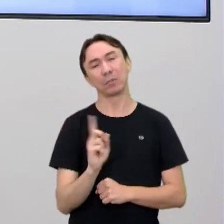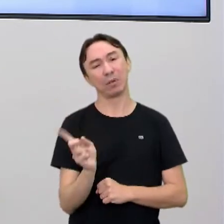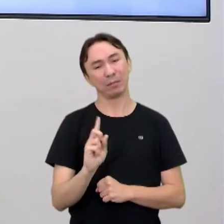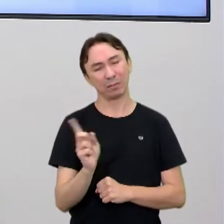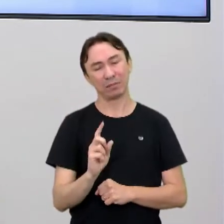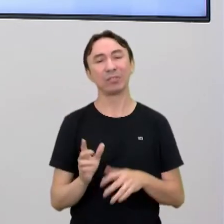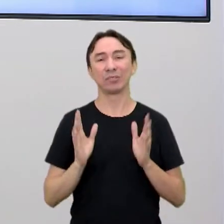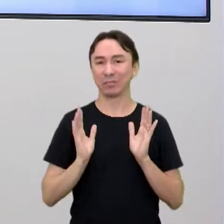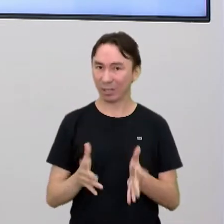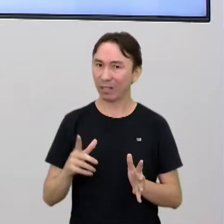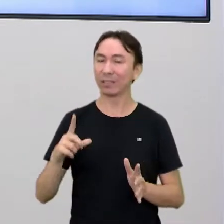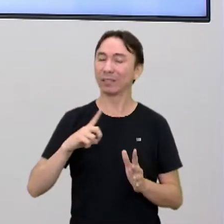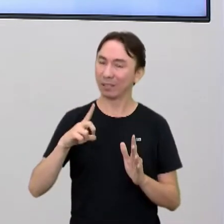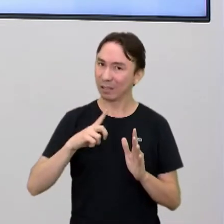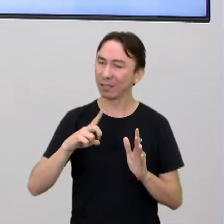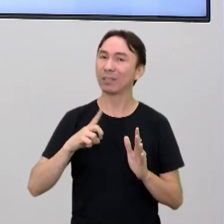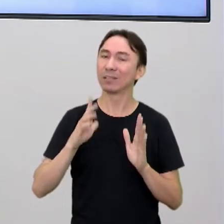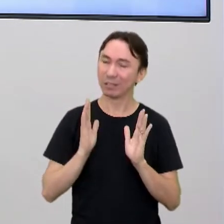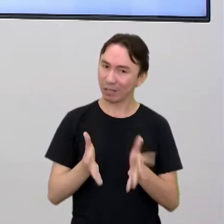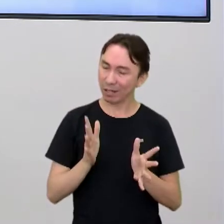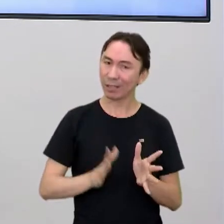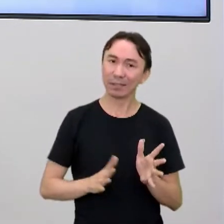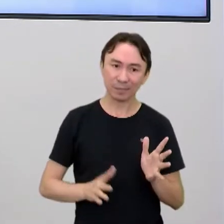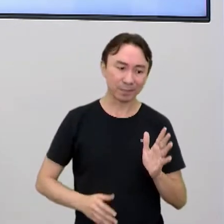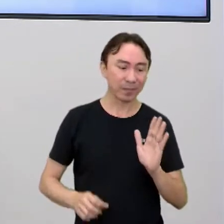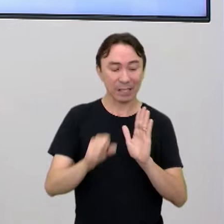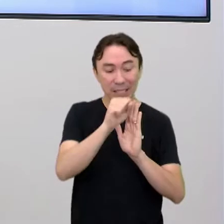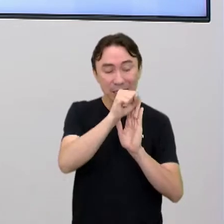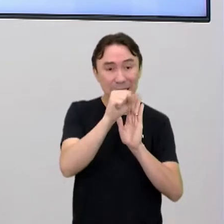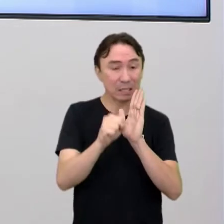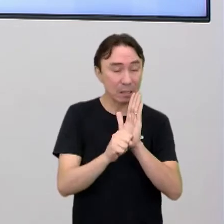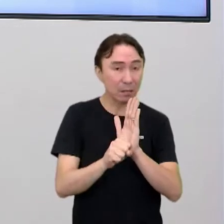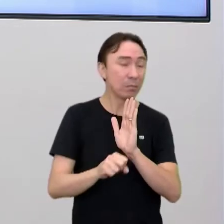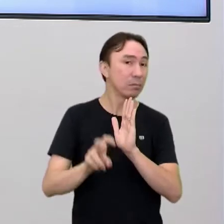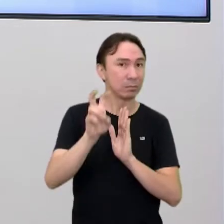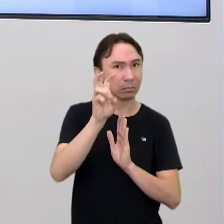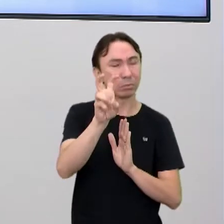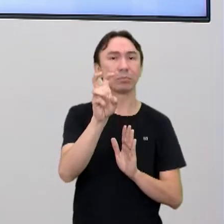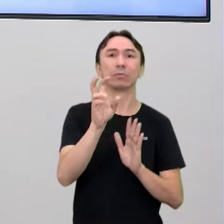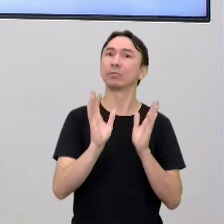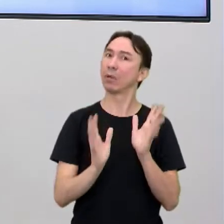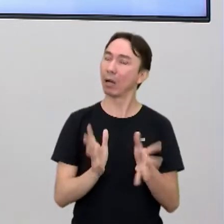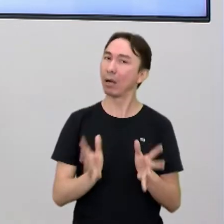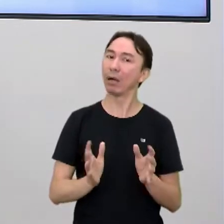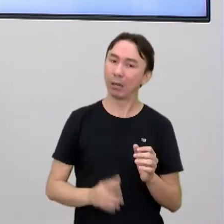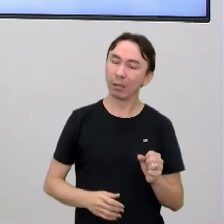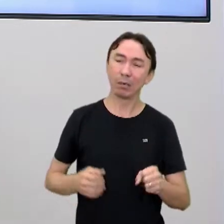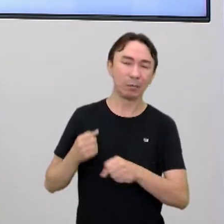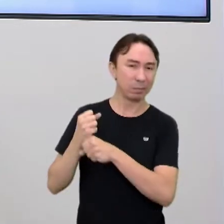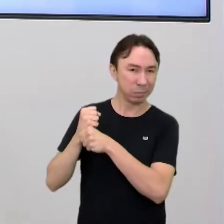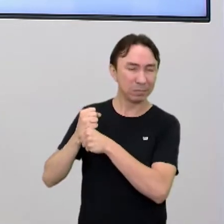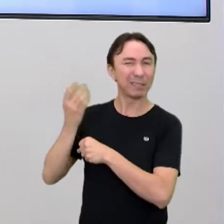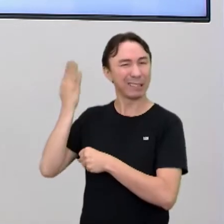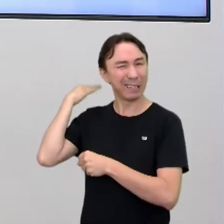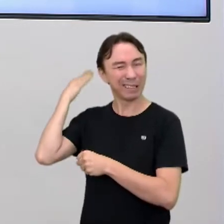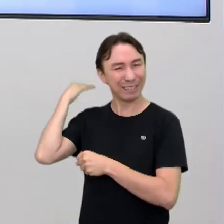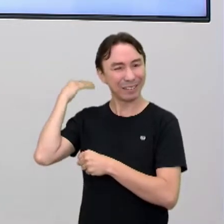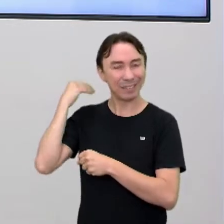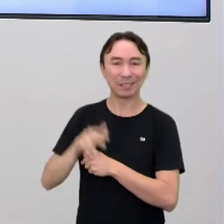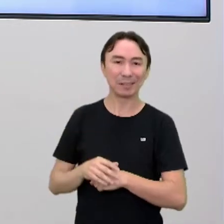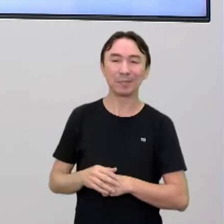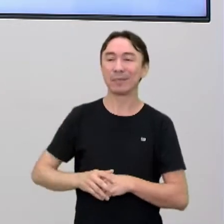5 séculos, desde as grandes navegações, quando os europeus se